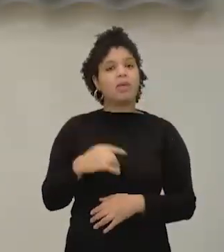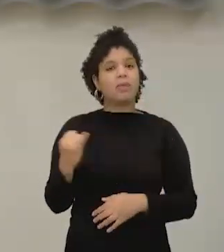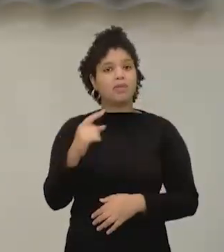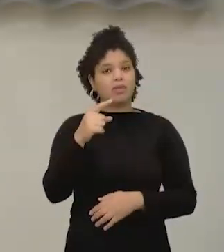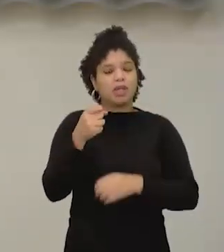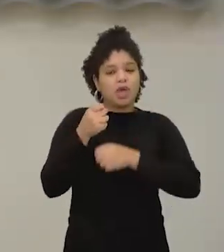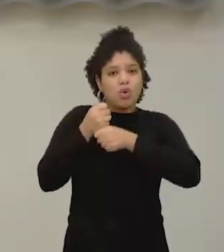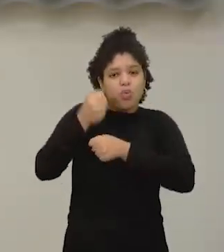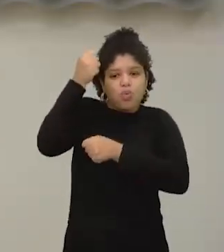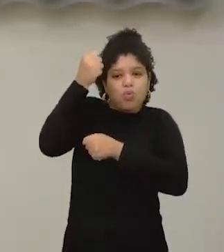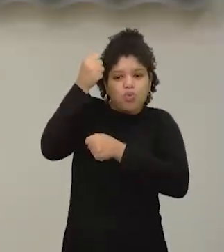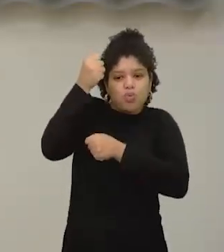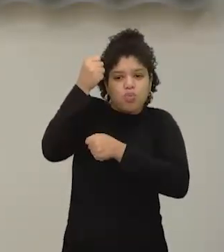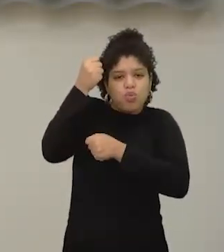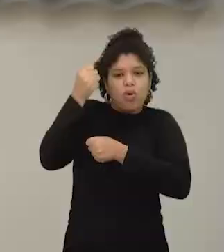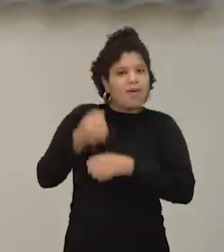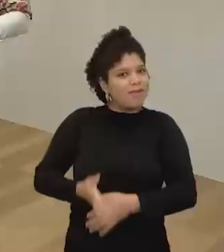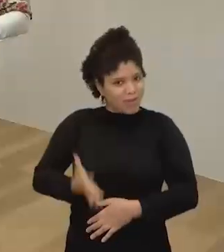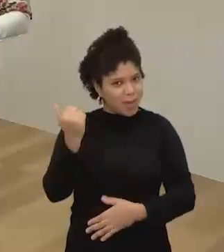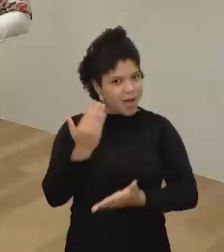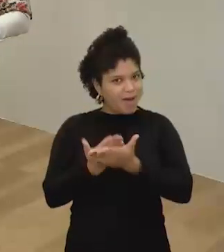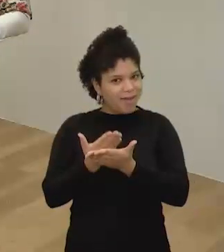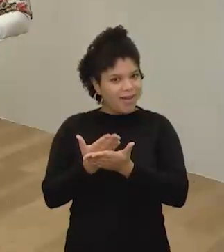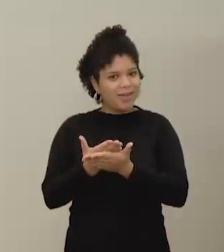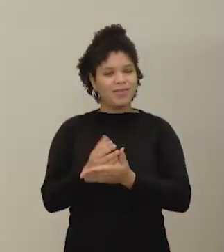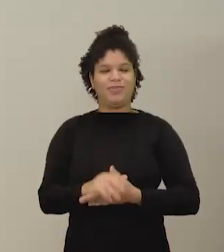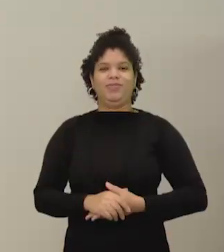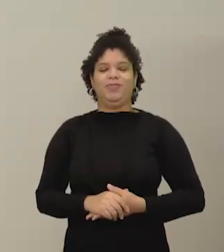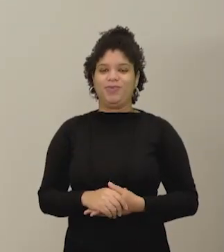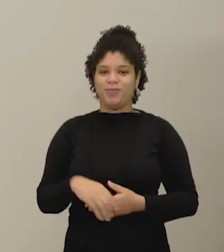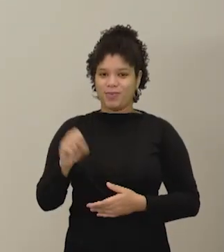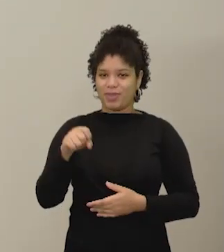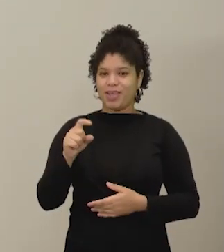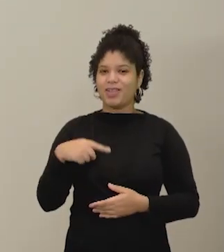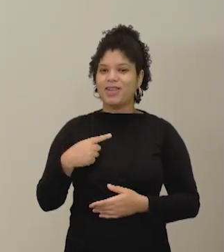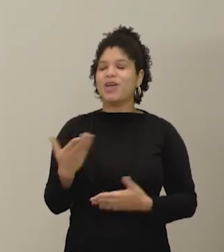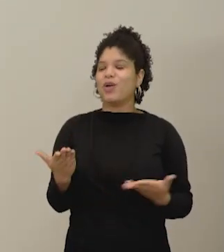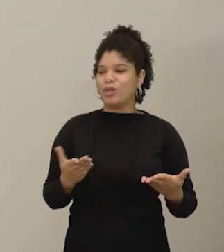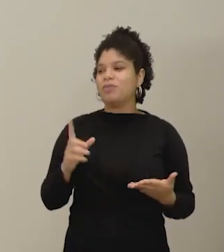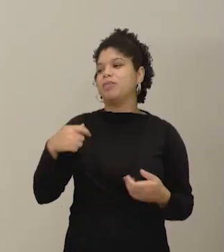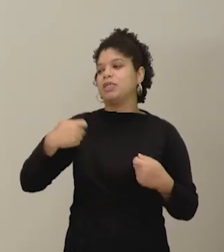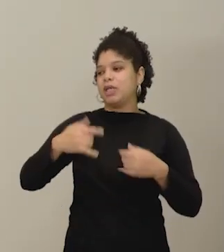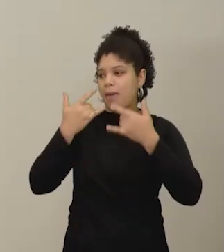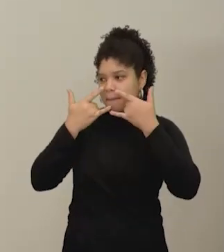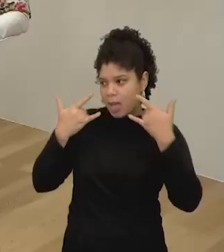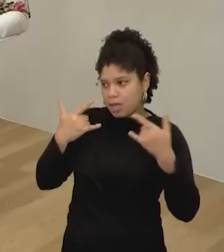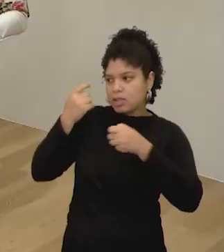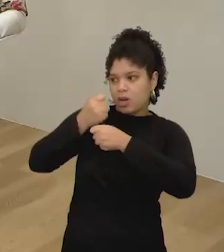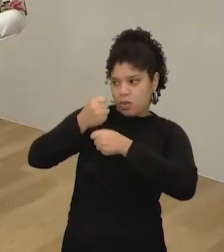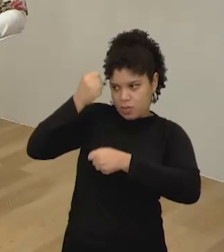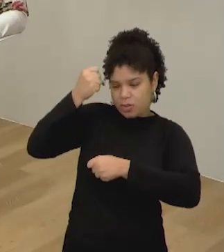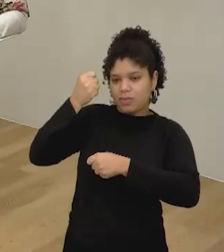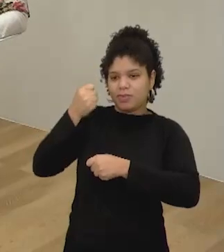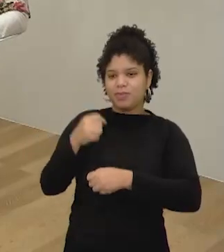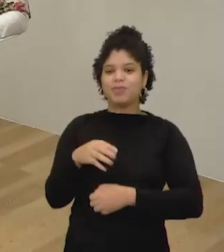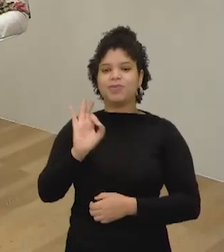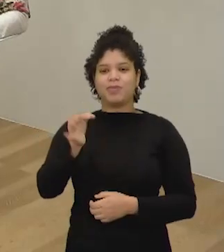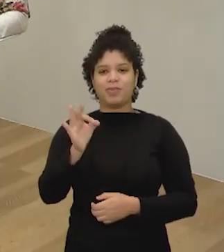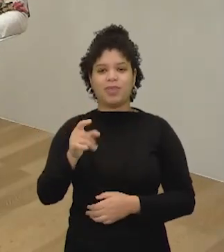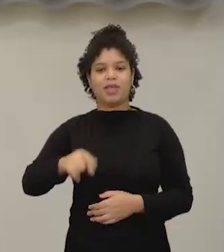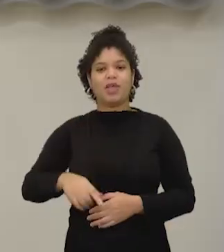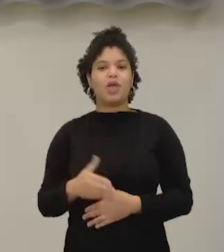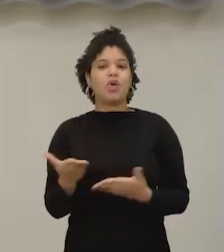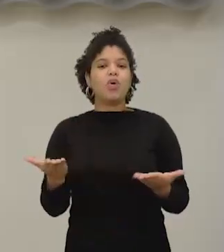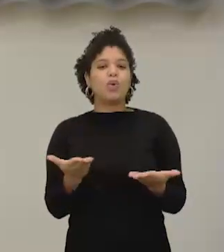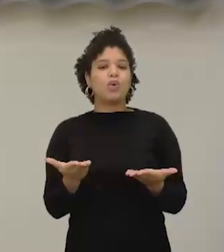use o guarda-chuva e vamos para a aula. Hoje é usar a máscara e o guarda-chuva, A né? máscara e o guarda-chuva, inclusive hoje é